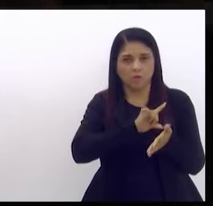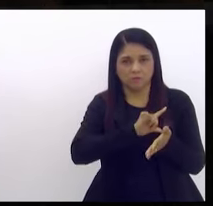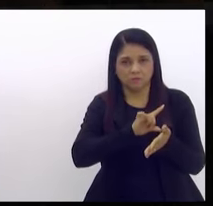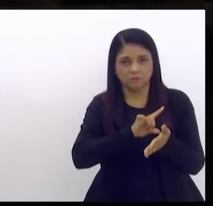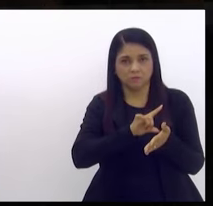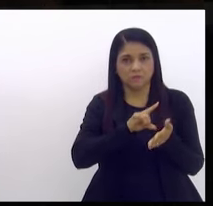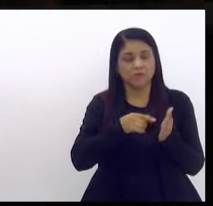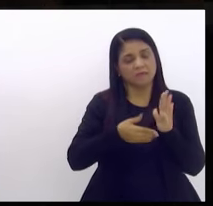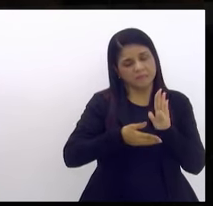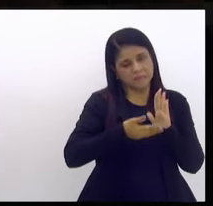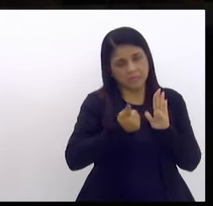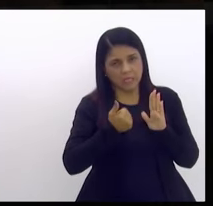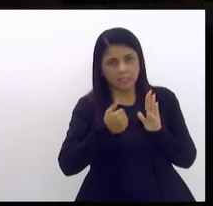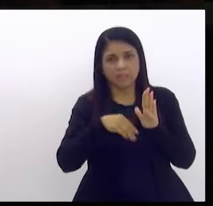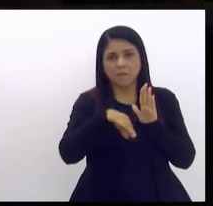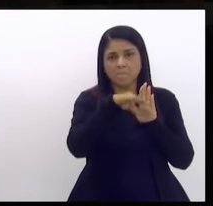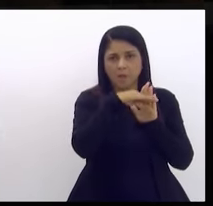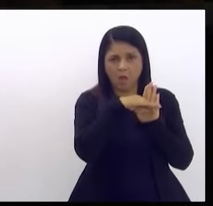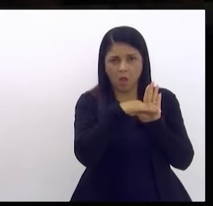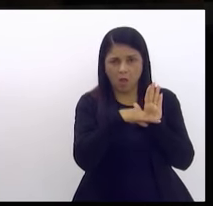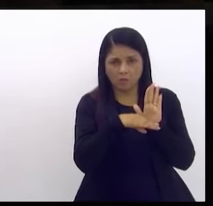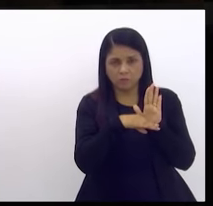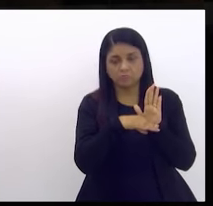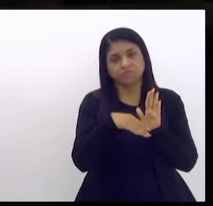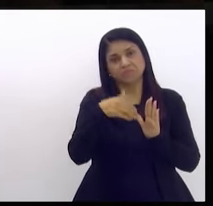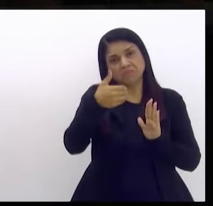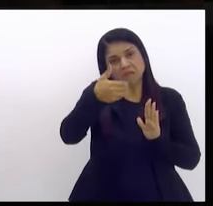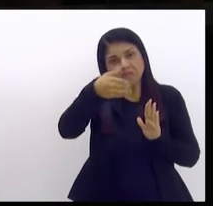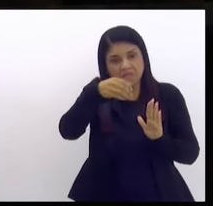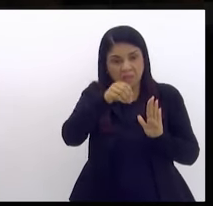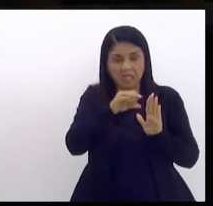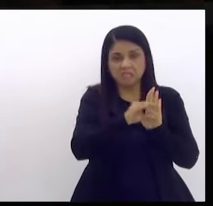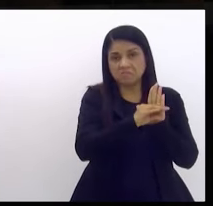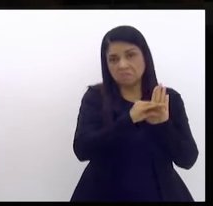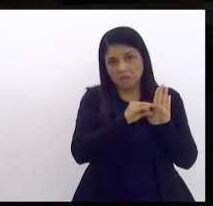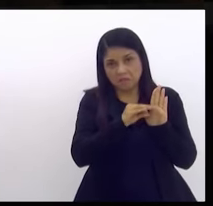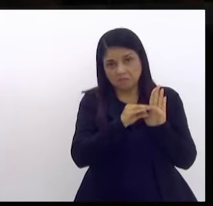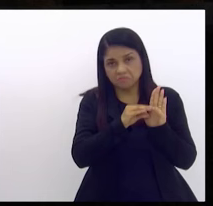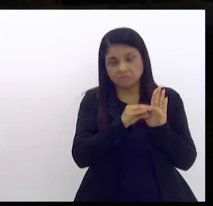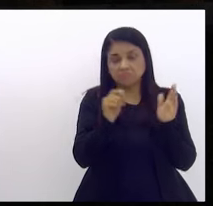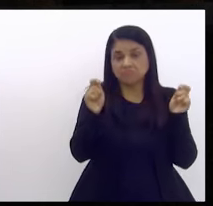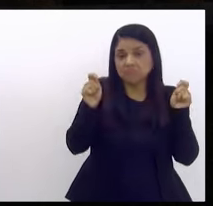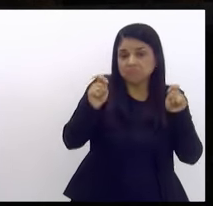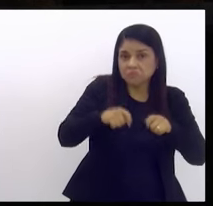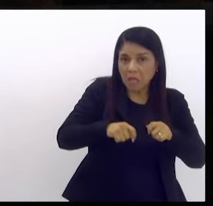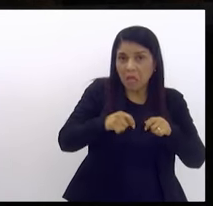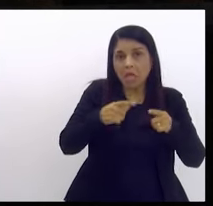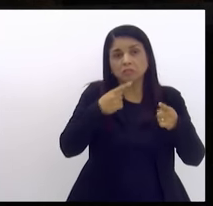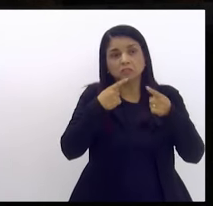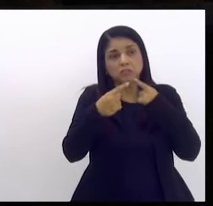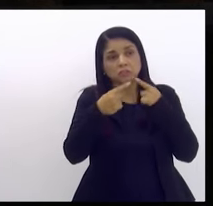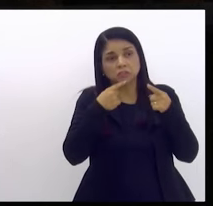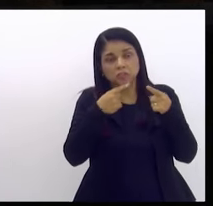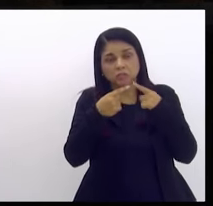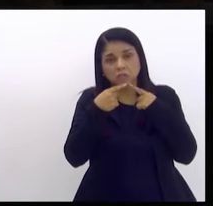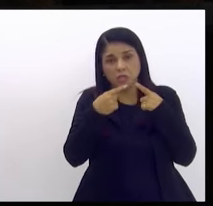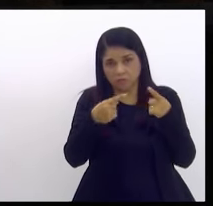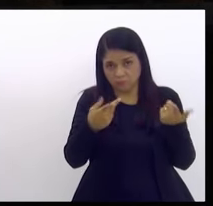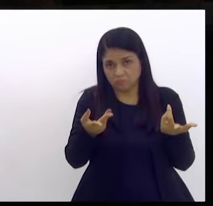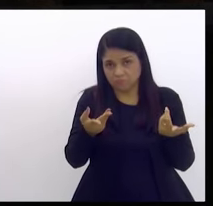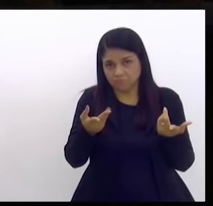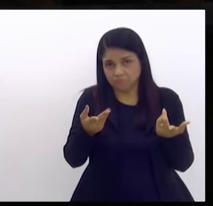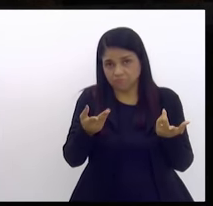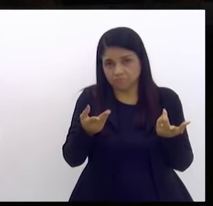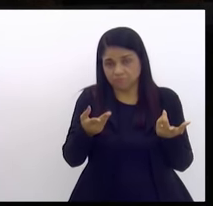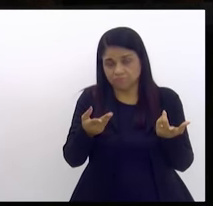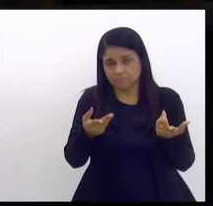vai sair de pauta mesmo, como eu havia previsto, 10 emendas, há possibilidade desse diálogo acontecer.